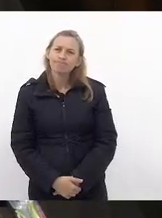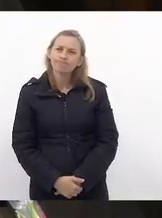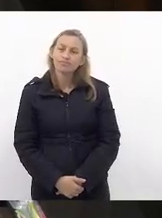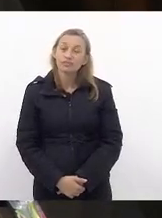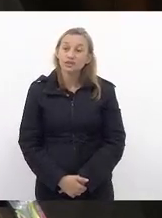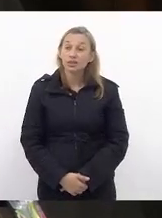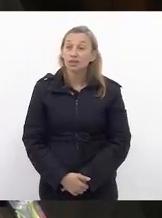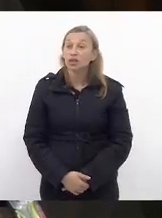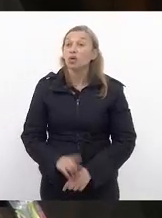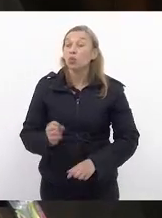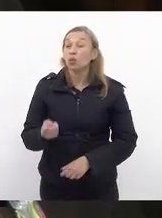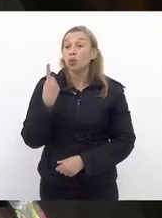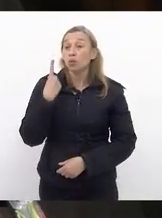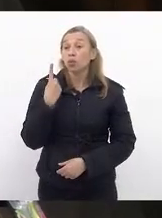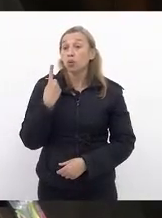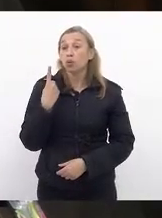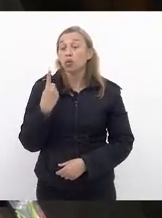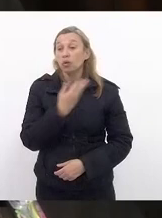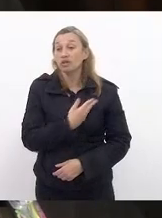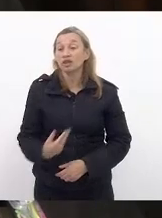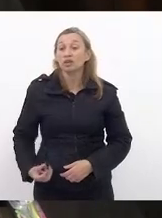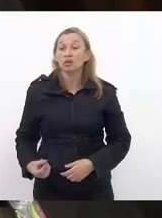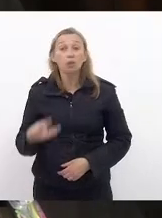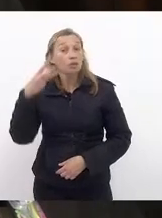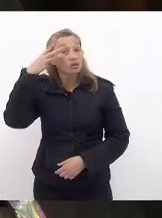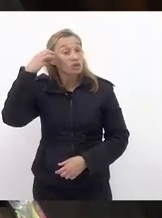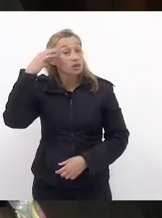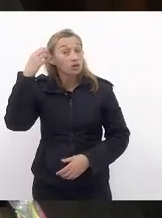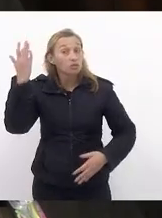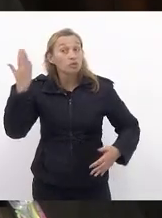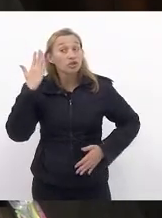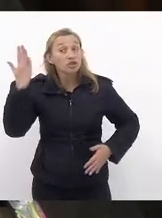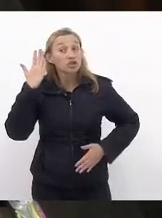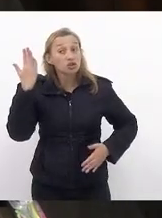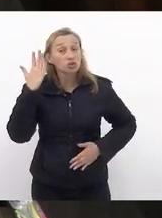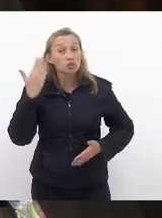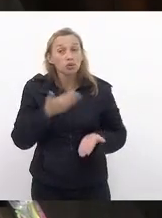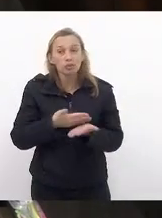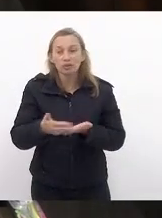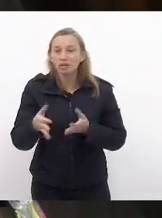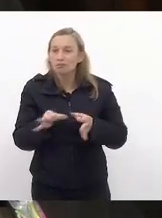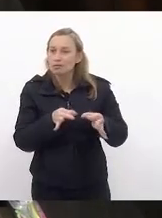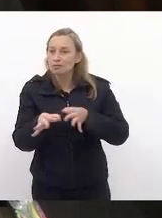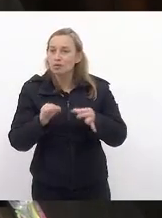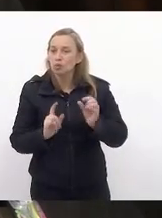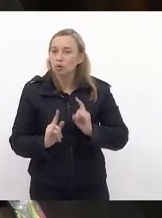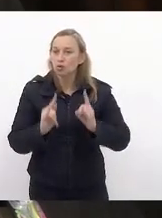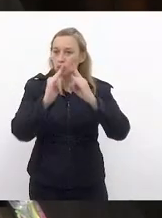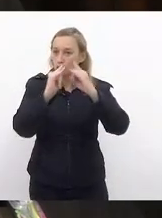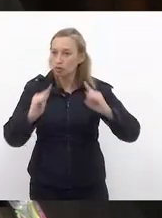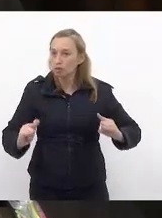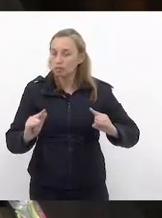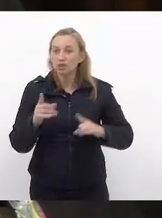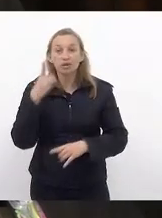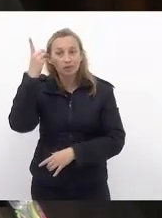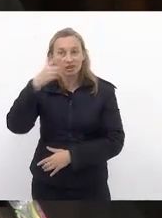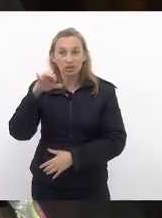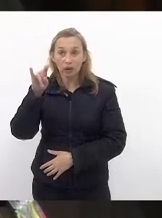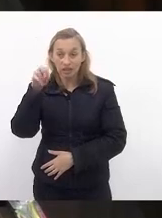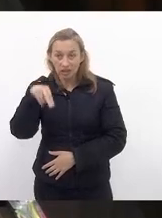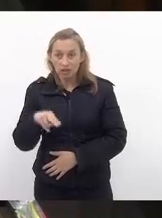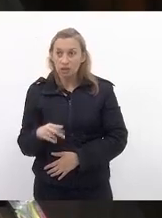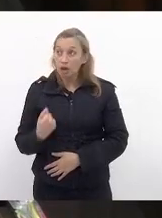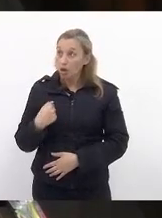O que é cinco ex-governador bandido Y e começou a montagem dos hospitais de campanha Deputado antes